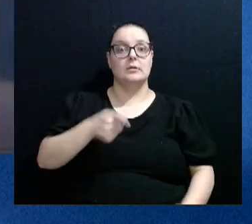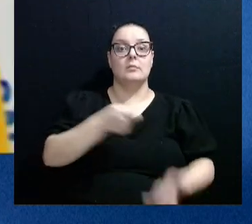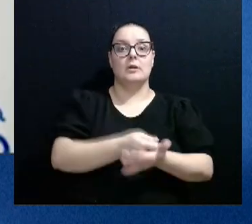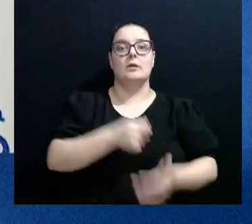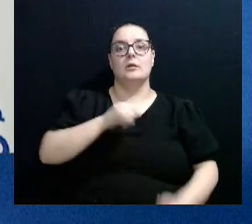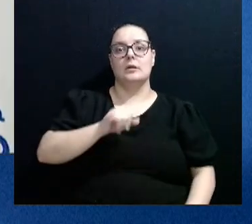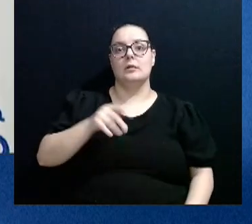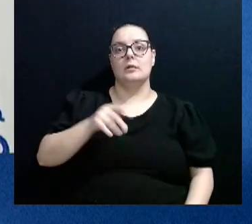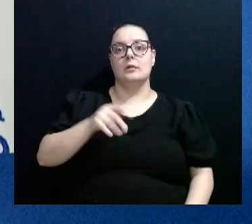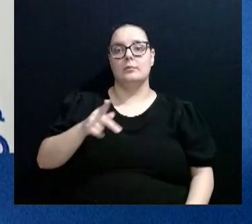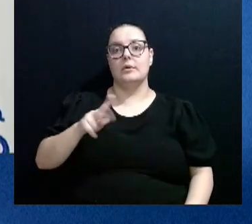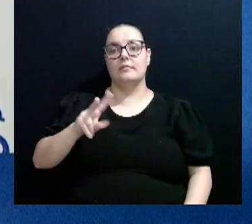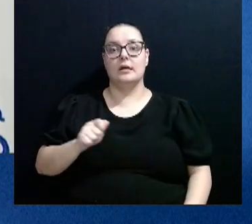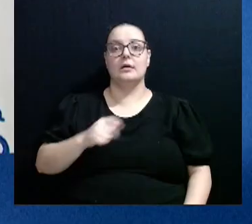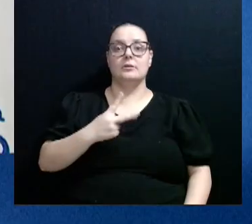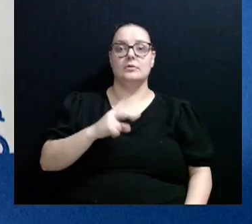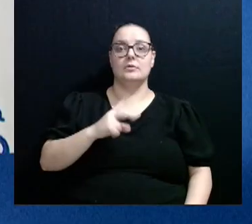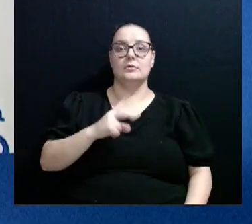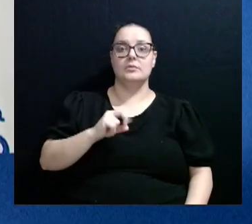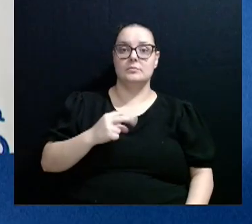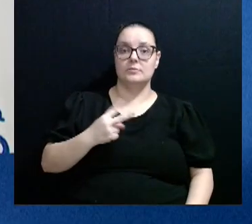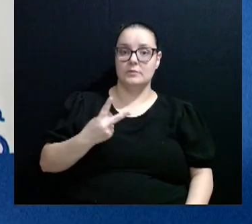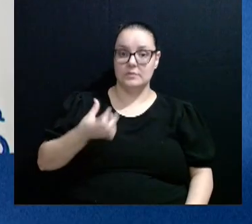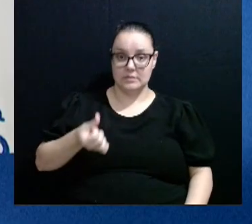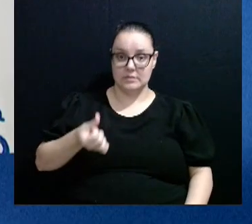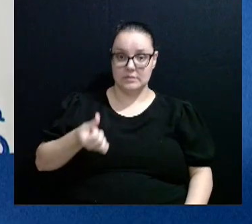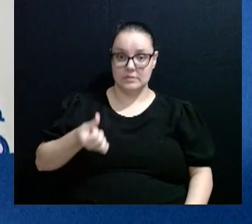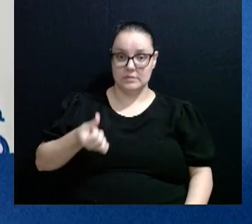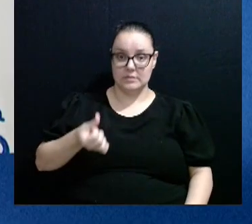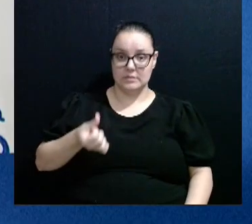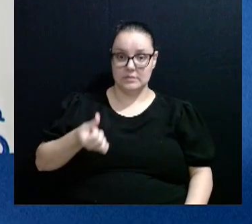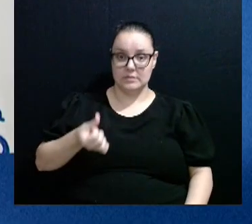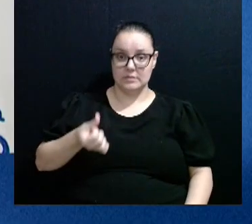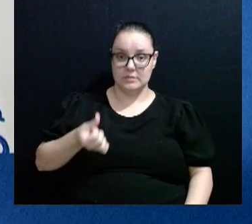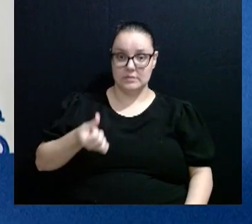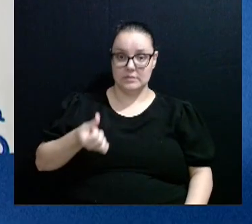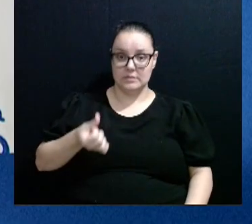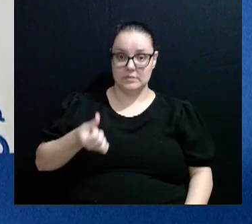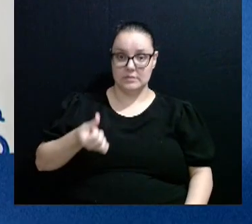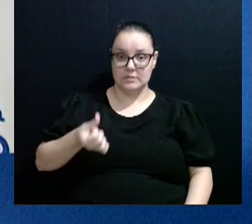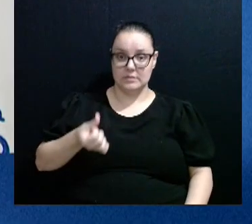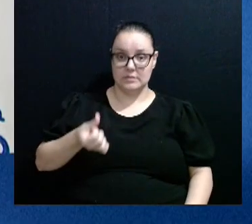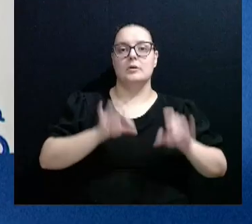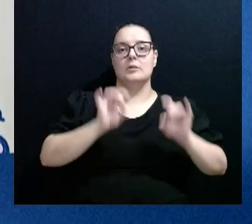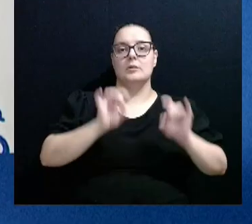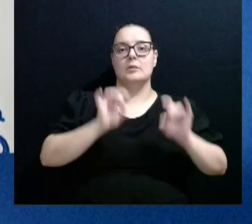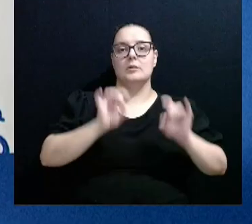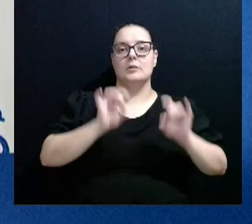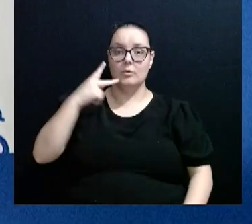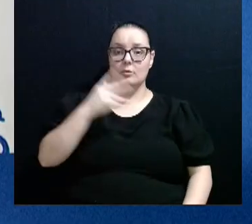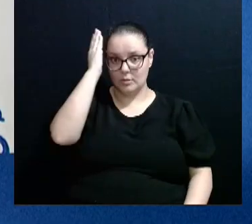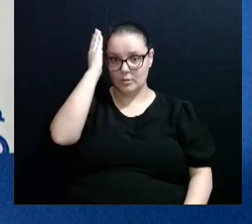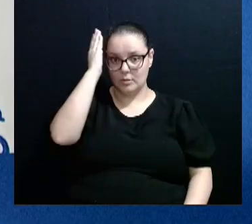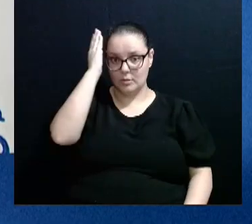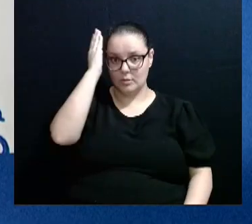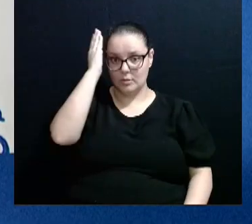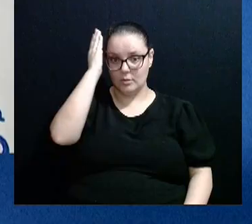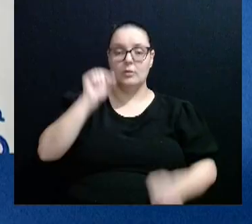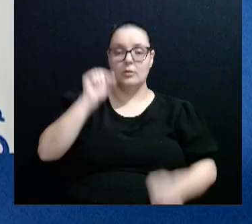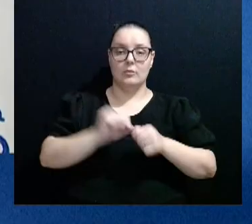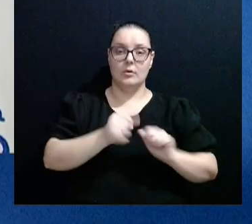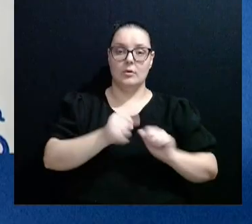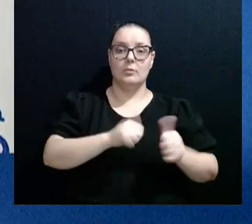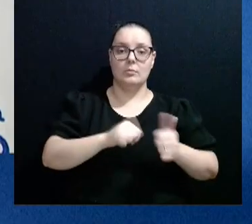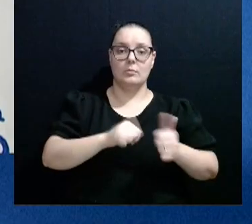Paulo. Comissão Especial de Estudos, presidida pelo vereador Luiz Iabico, faz um balanço sobre a nova